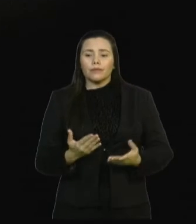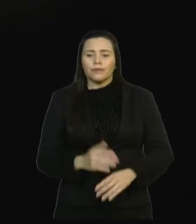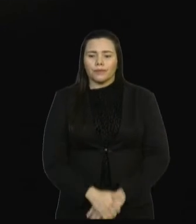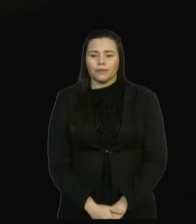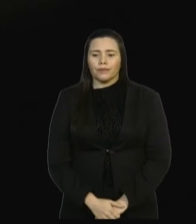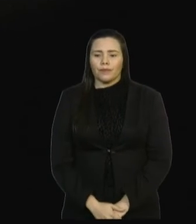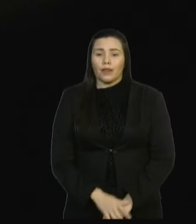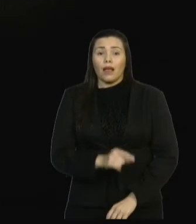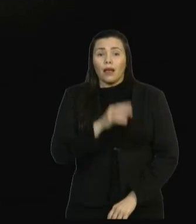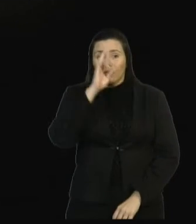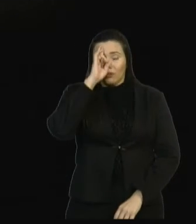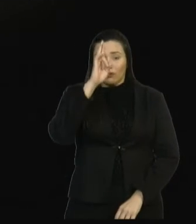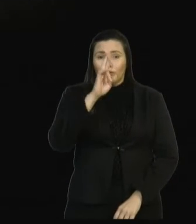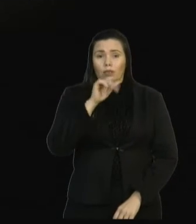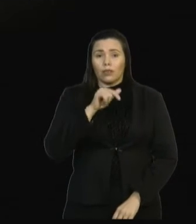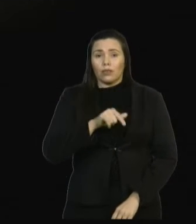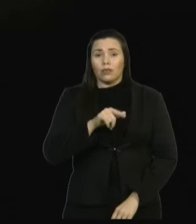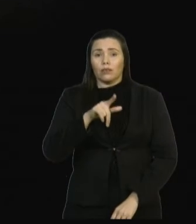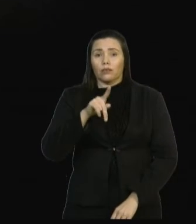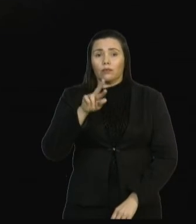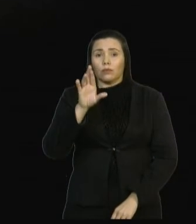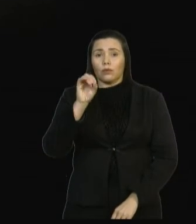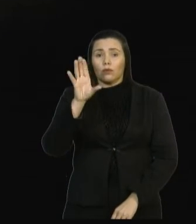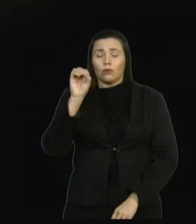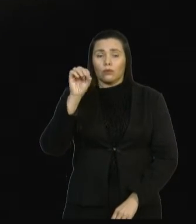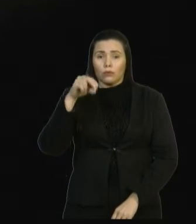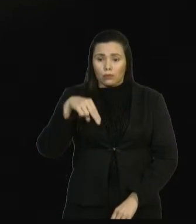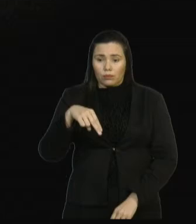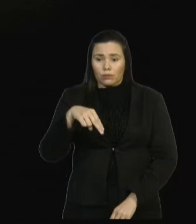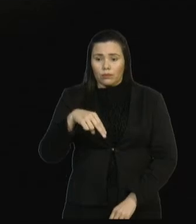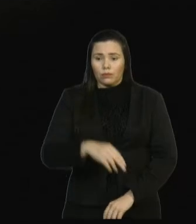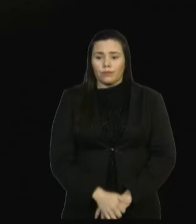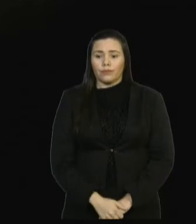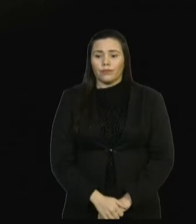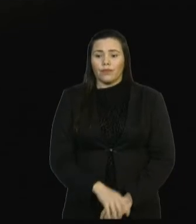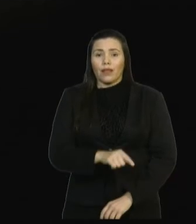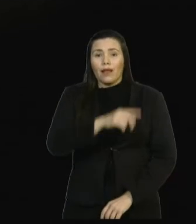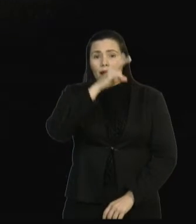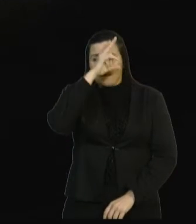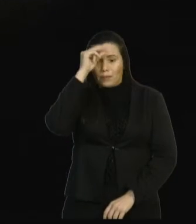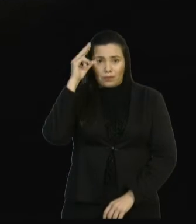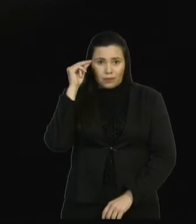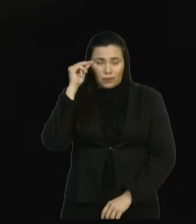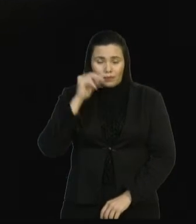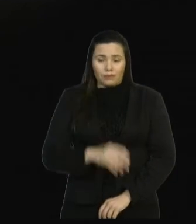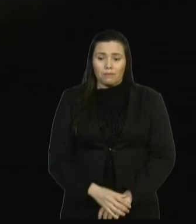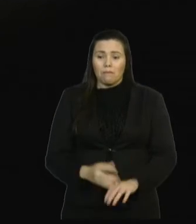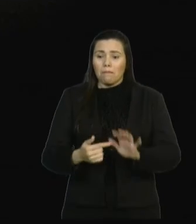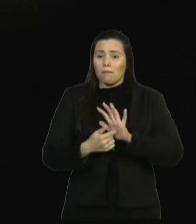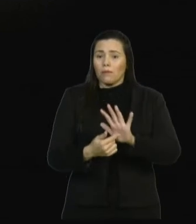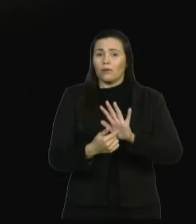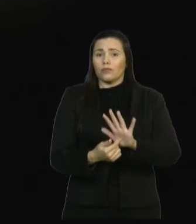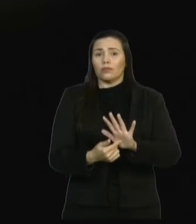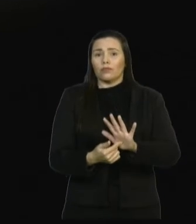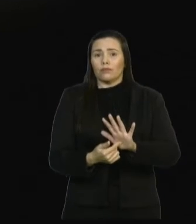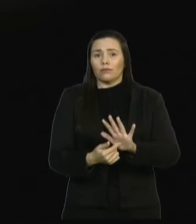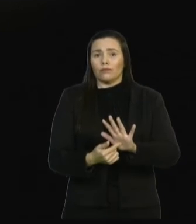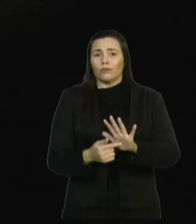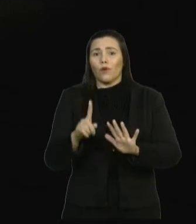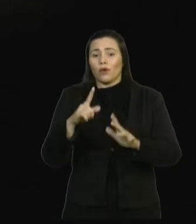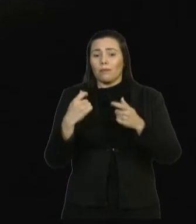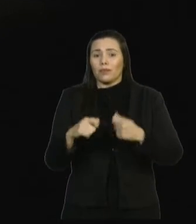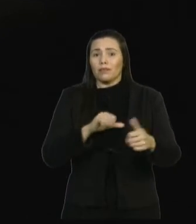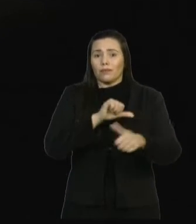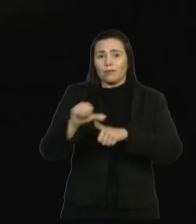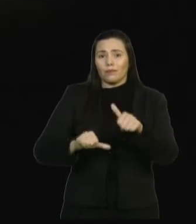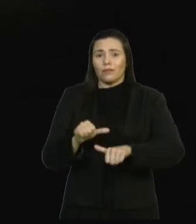diretora do PROCON encaminhou expediente à senhora prefeita, mostrando as necessidades, mas não teve resposta por parte da prefeita.